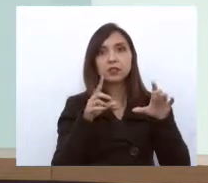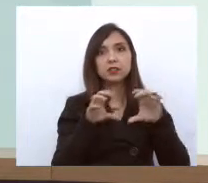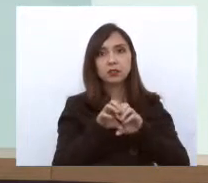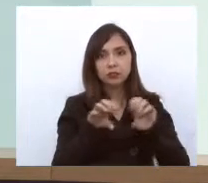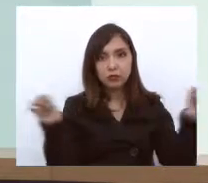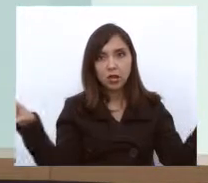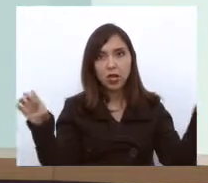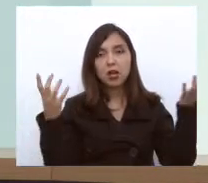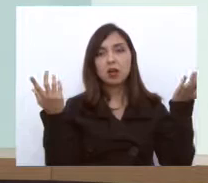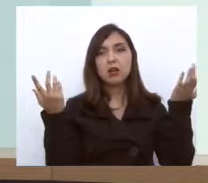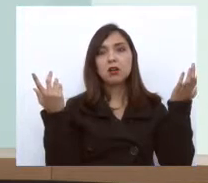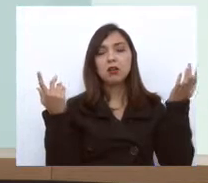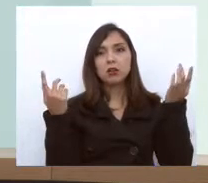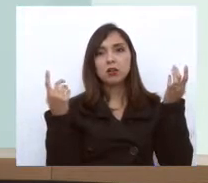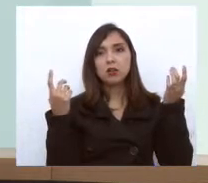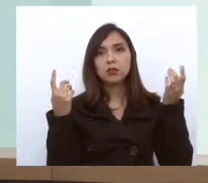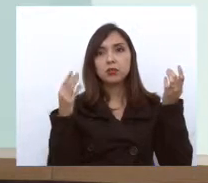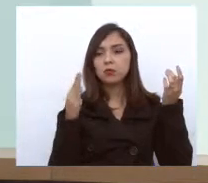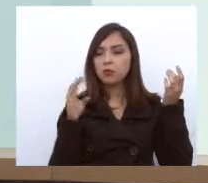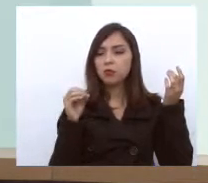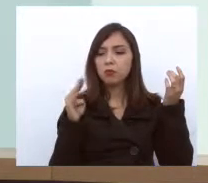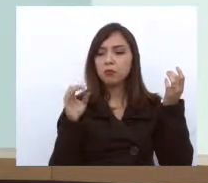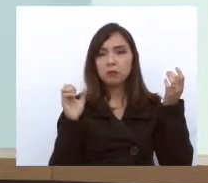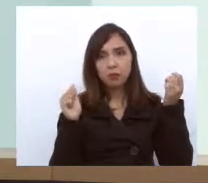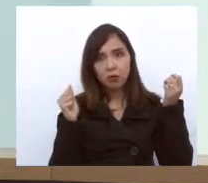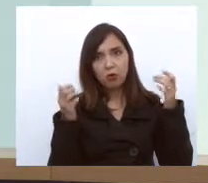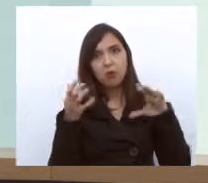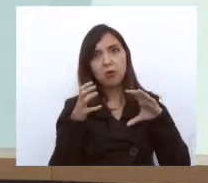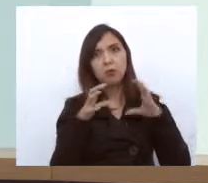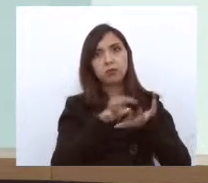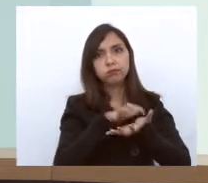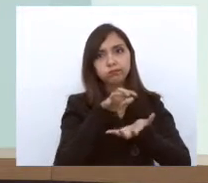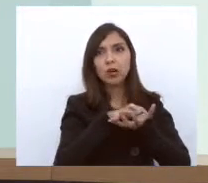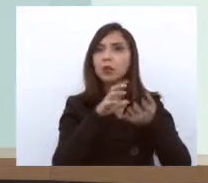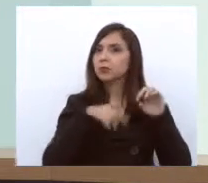dos canos, tem que ter o bombeamento, água que chega da Sabesp.